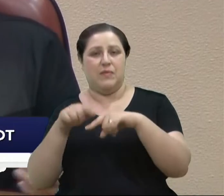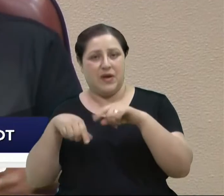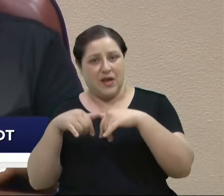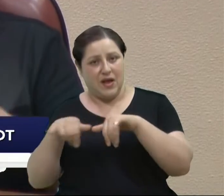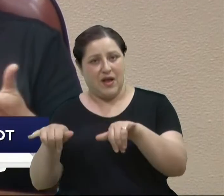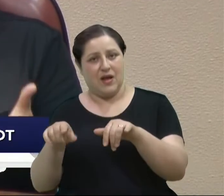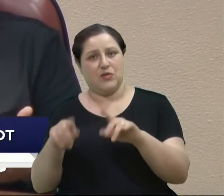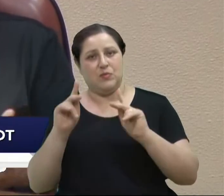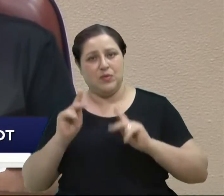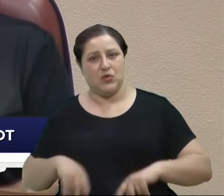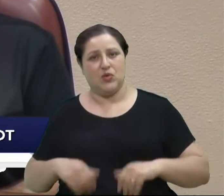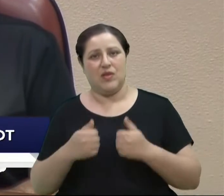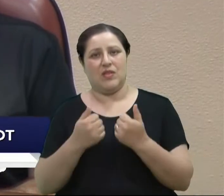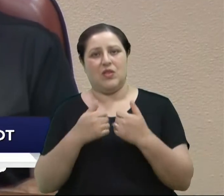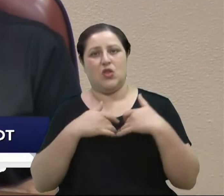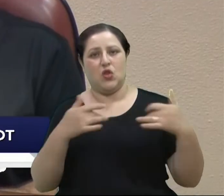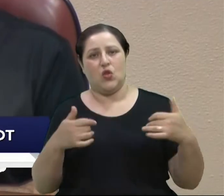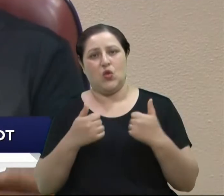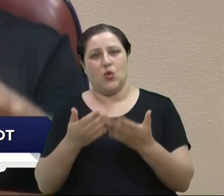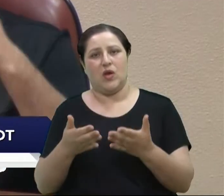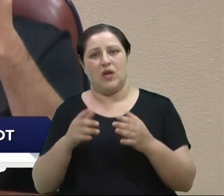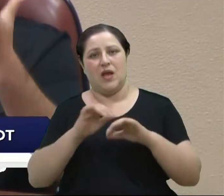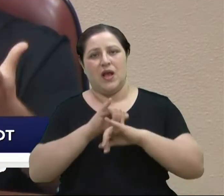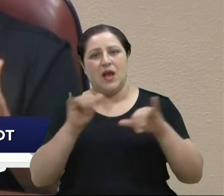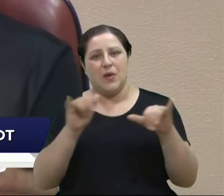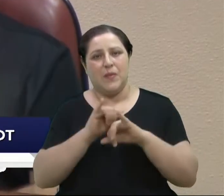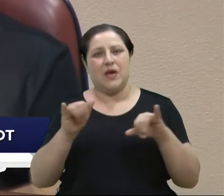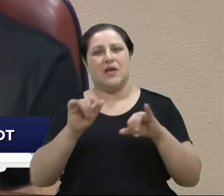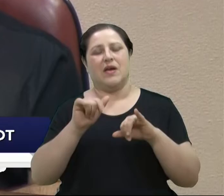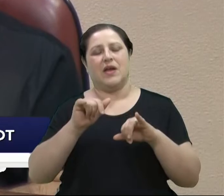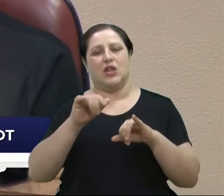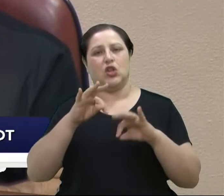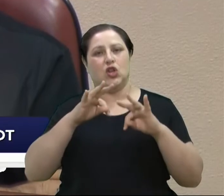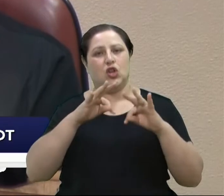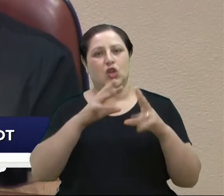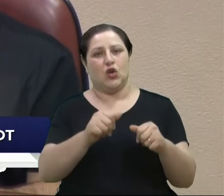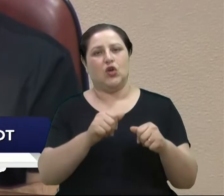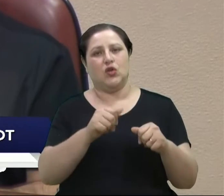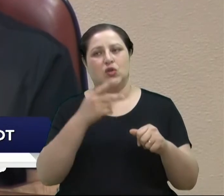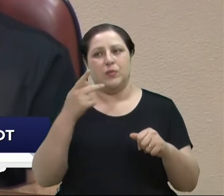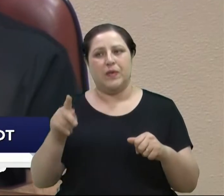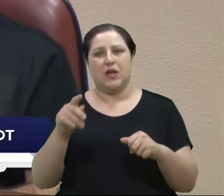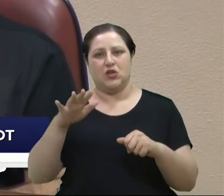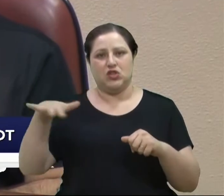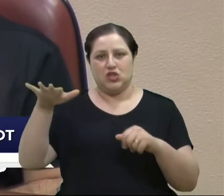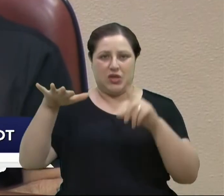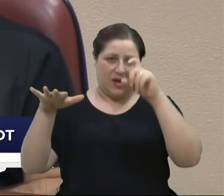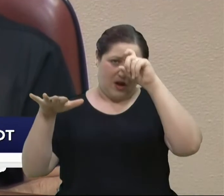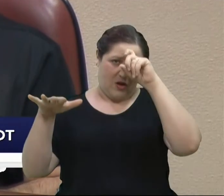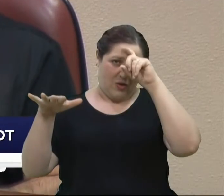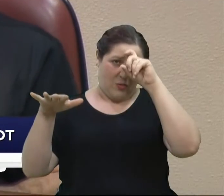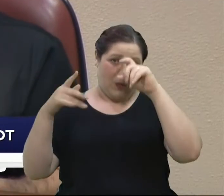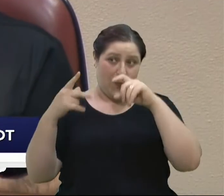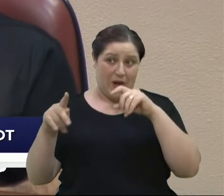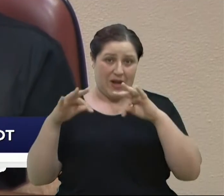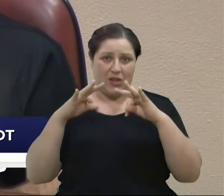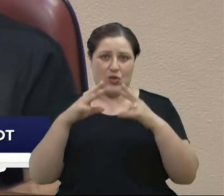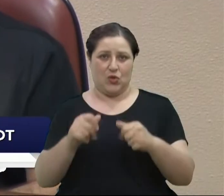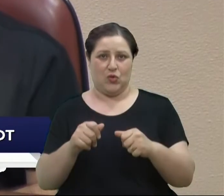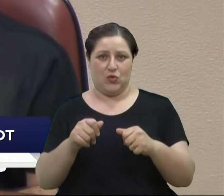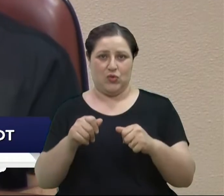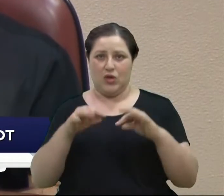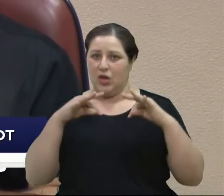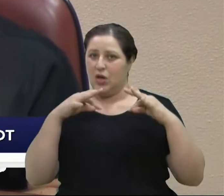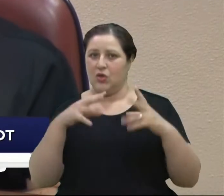doaram, né, na campanha de Todos pelo Geral para Todos, que ainda podem continuar colaborando, acessar o site, Todos pelo Geral para Todos,